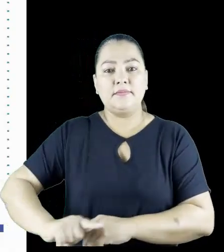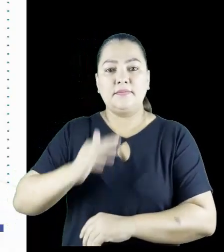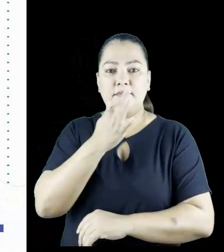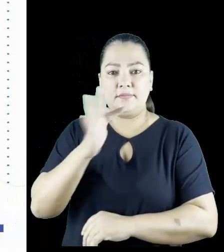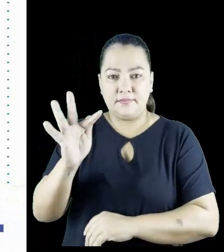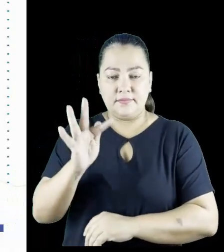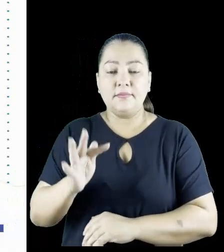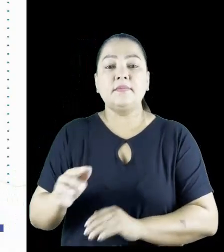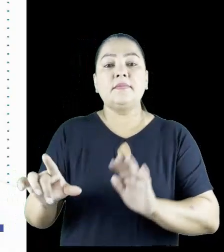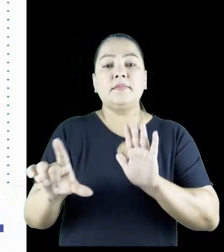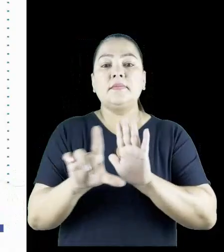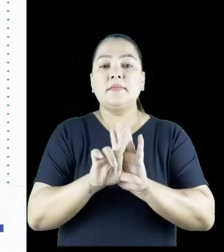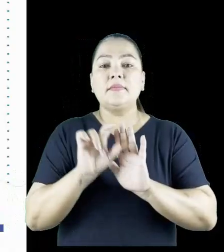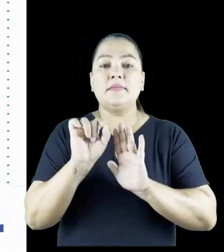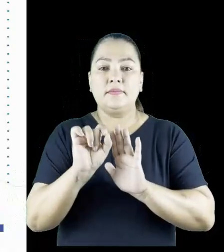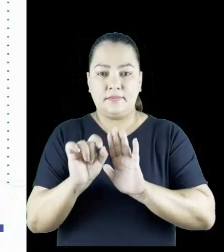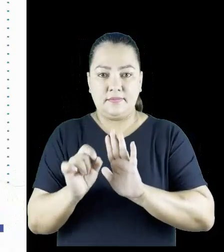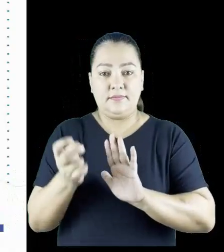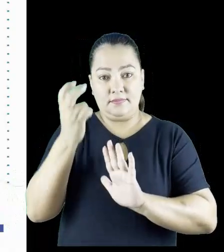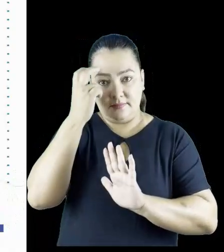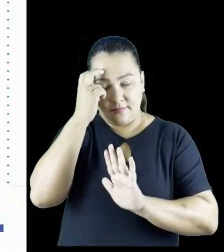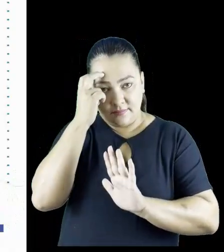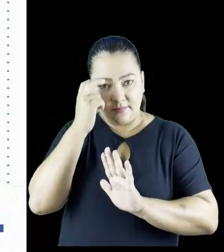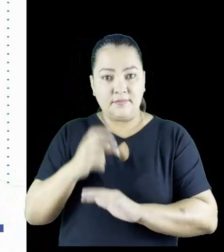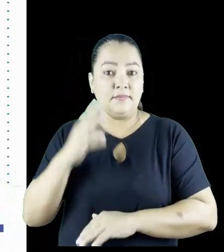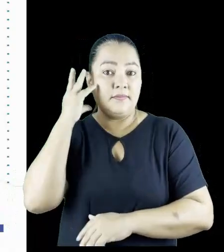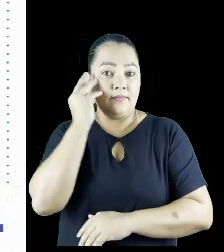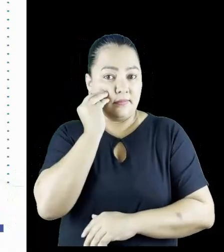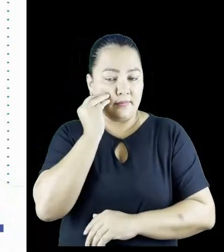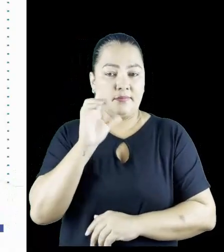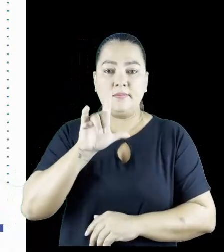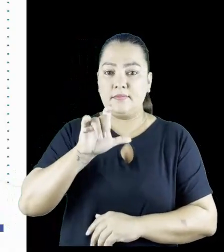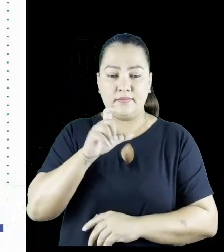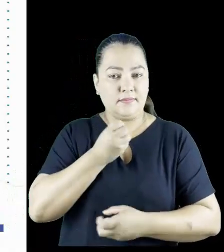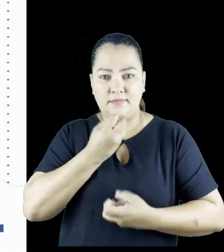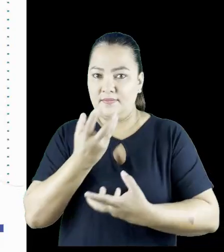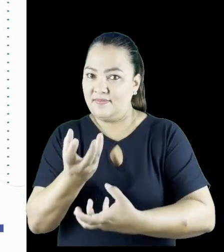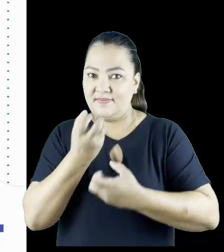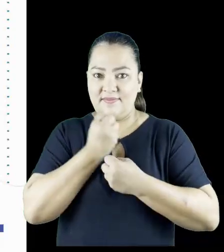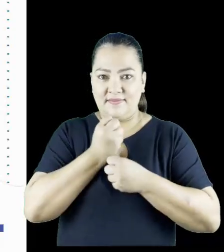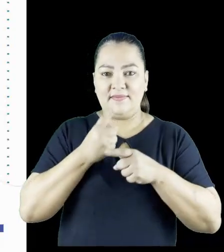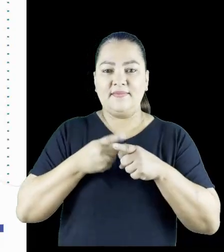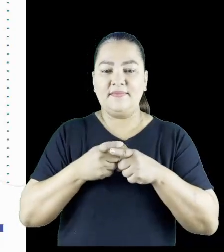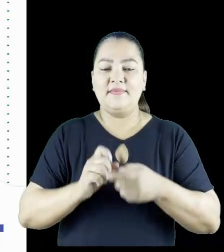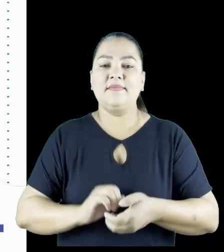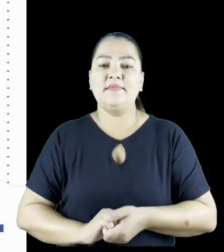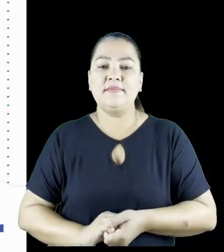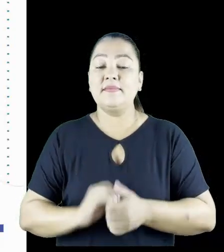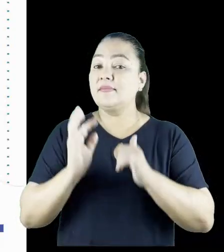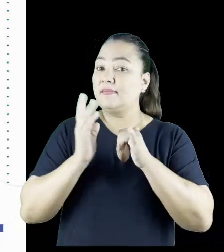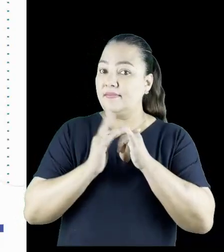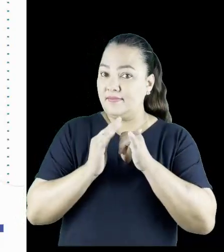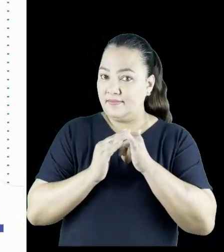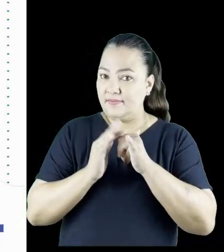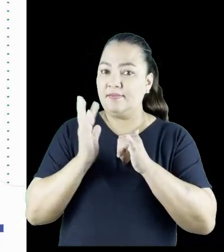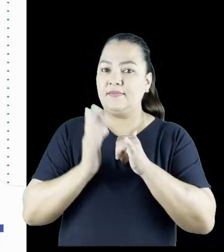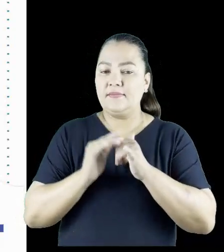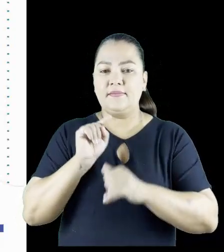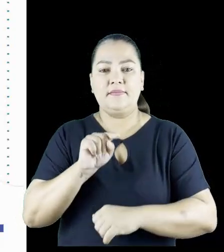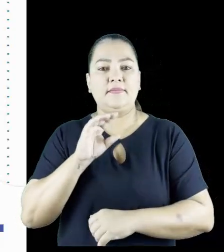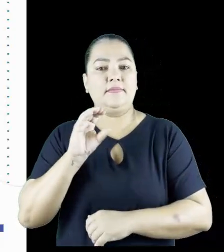financeiros provenientes do governo federal, através da Lei Aldir Blanc. Instagram, Nem Te Conto